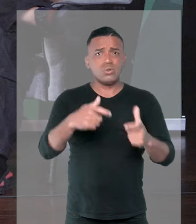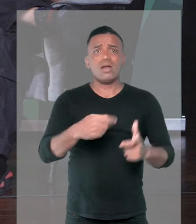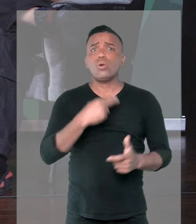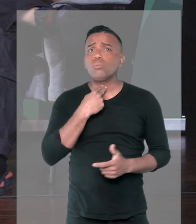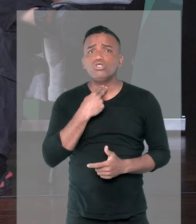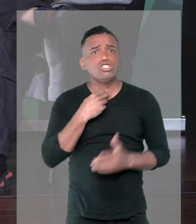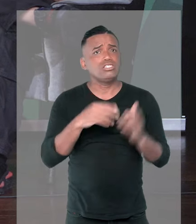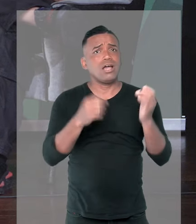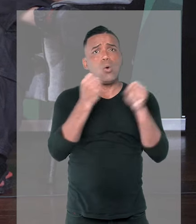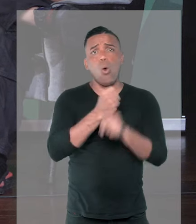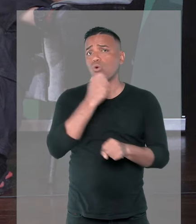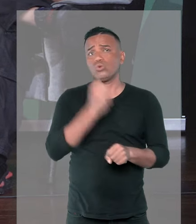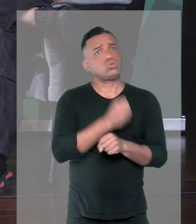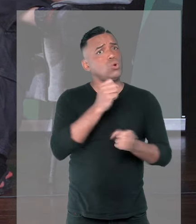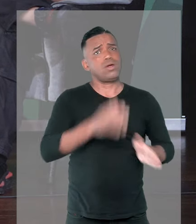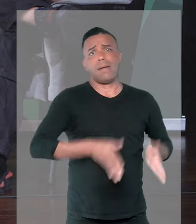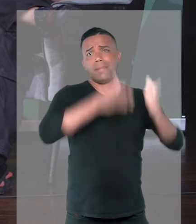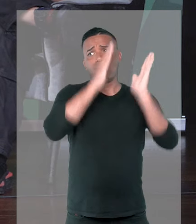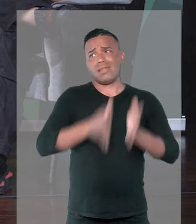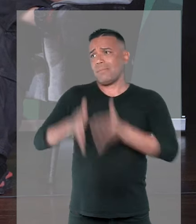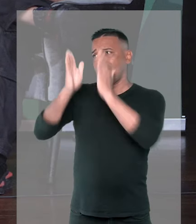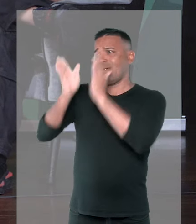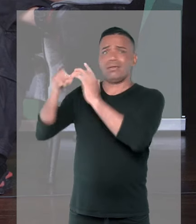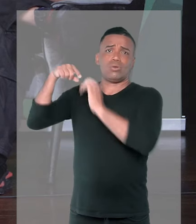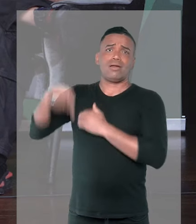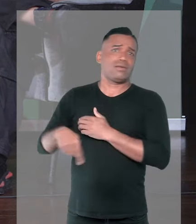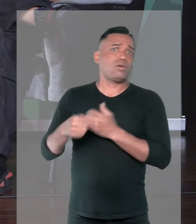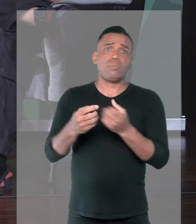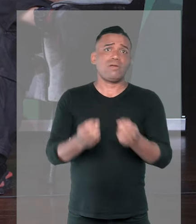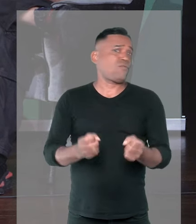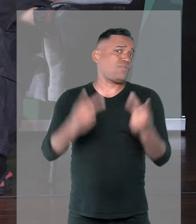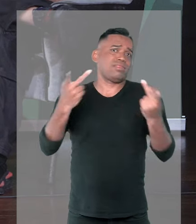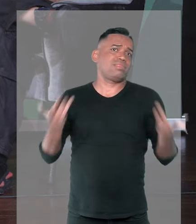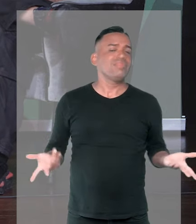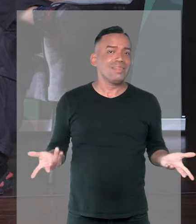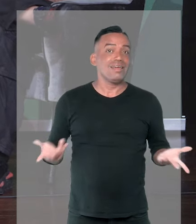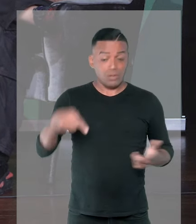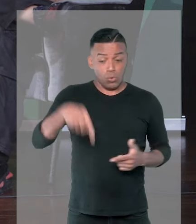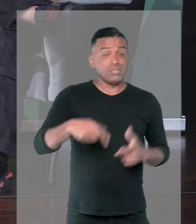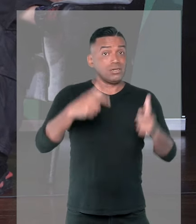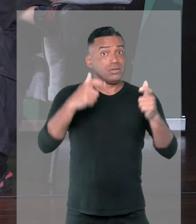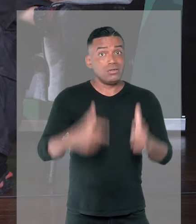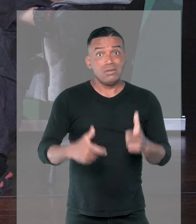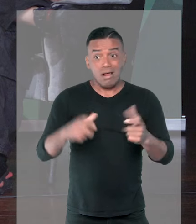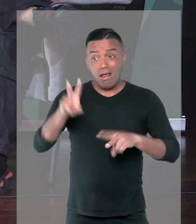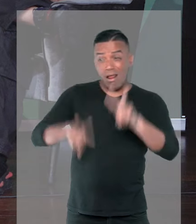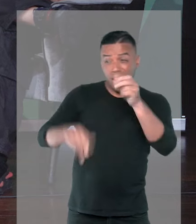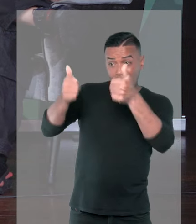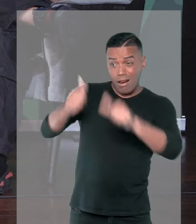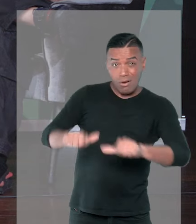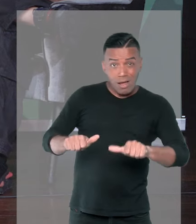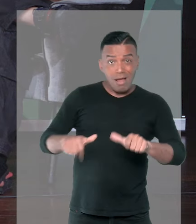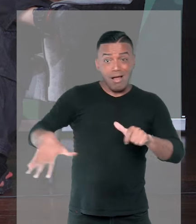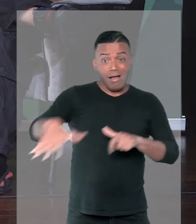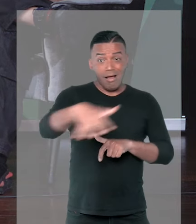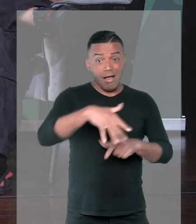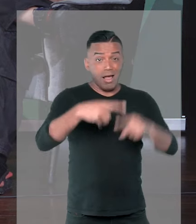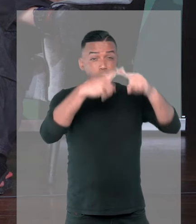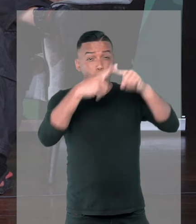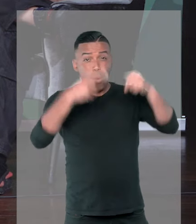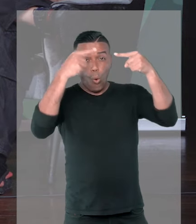começado não devia ter nem apartamento nesse lugar aqui que vocês estão querendo que eu venda esse porque nesse lugar aqui analisado o cenário